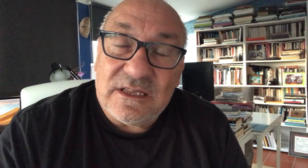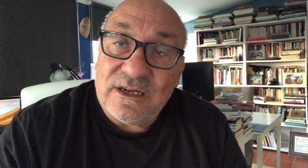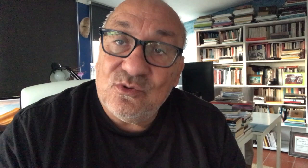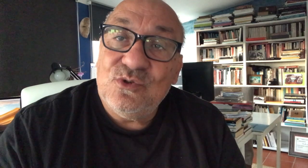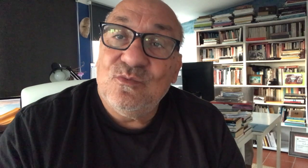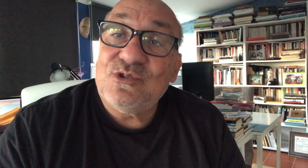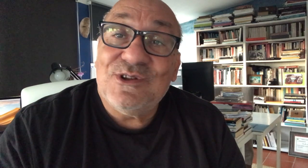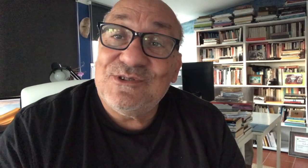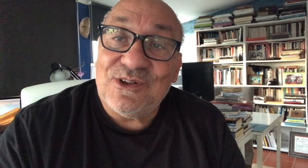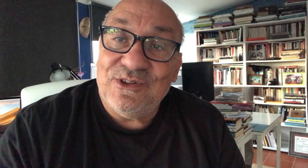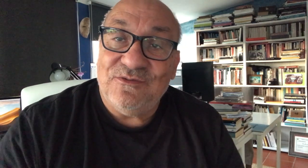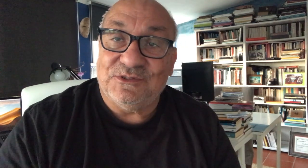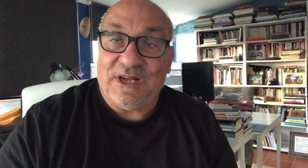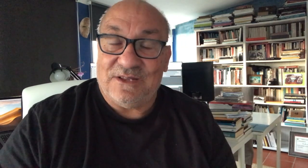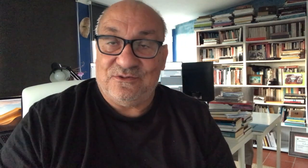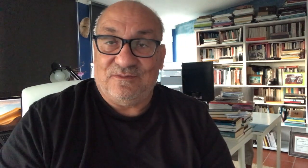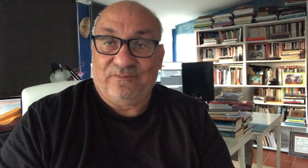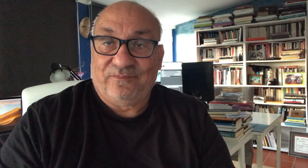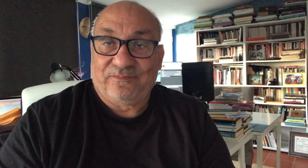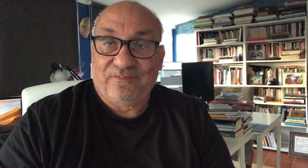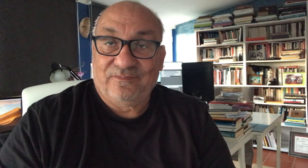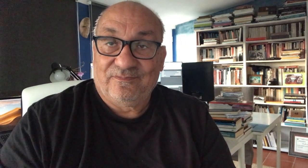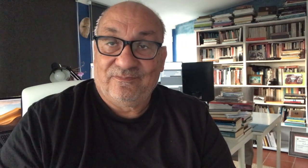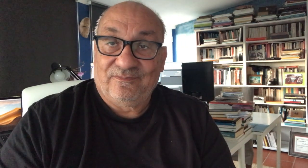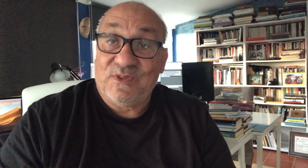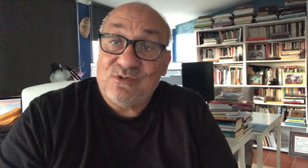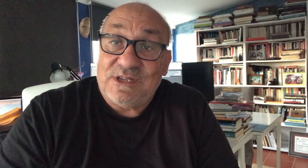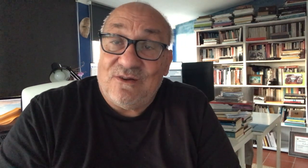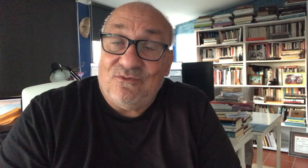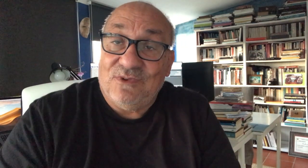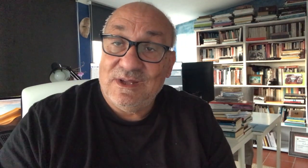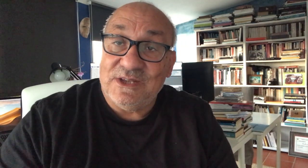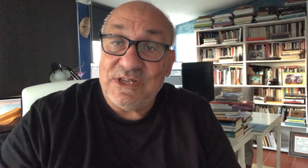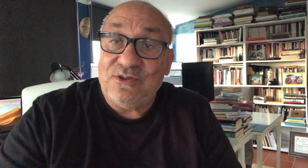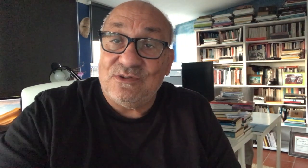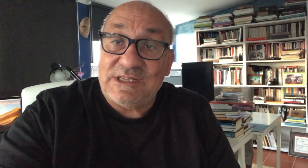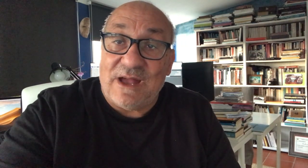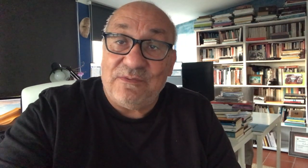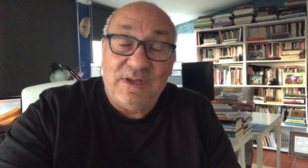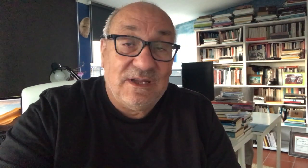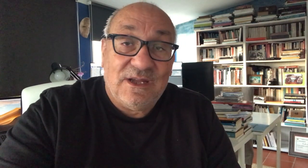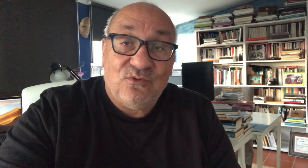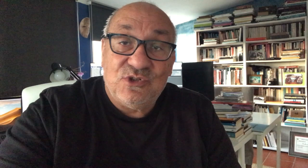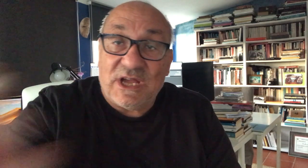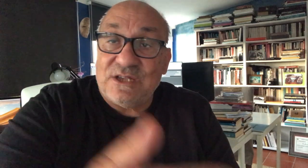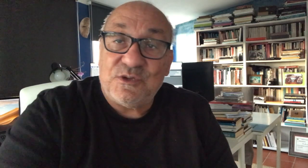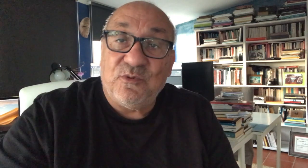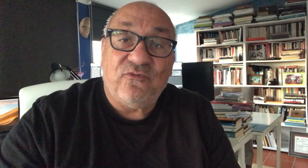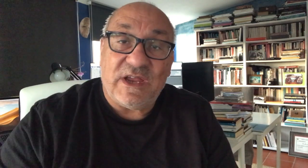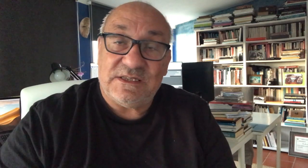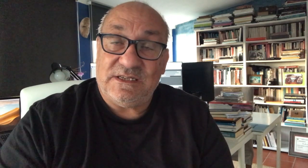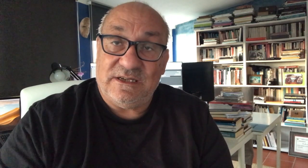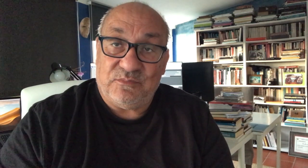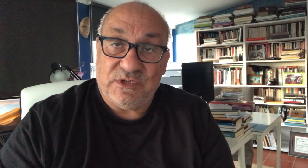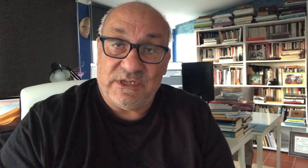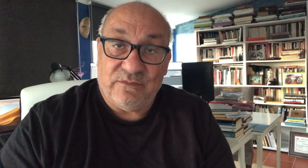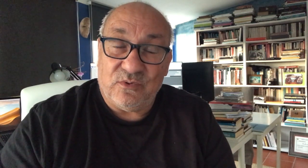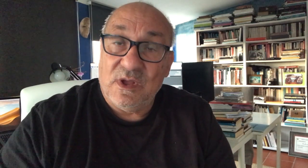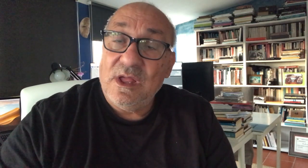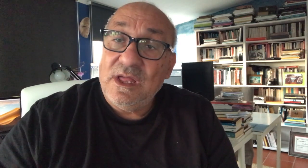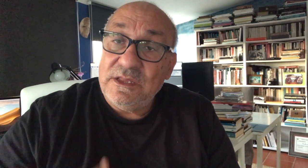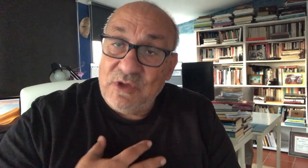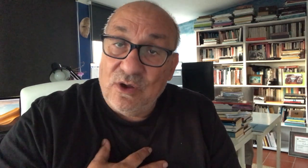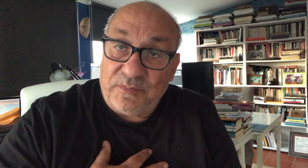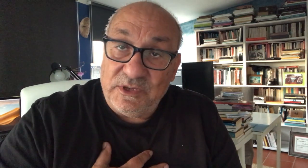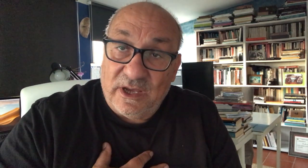que em Sintra os números não são divulgados. Não são. A gente não sabe os casos por freguesia, por